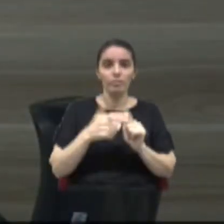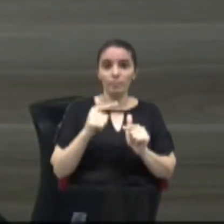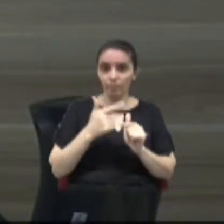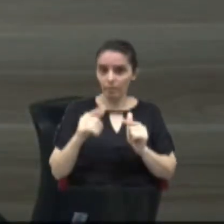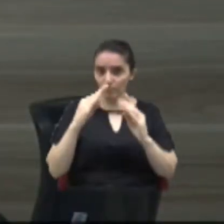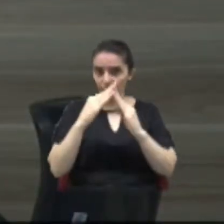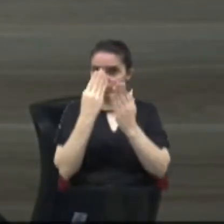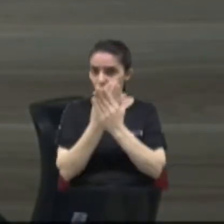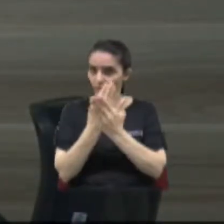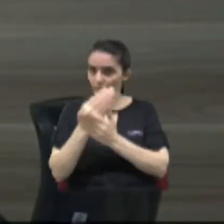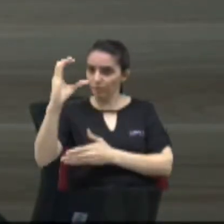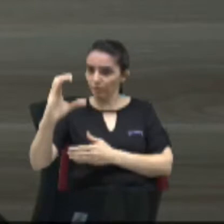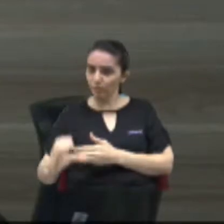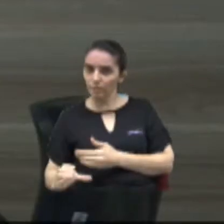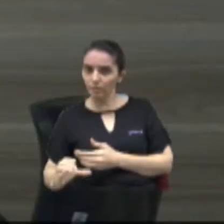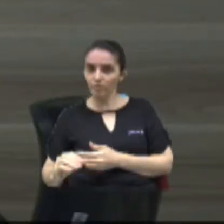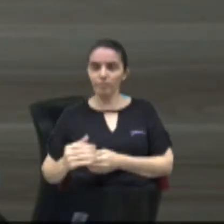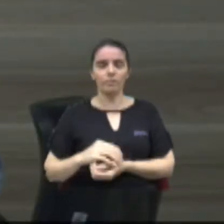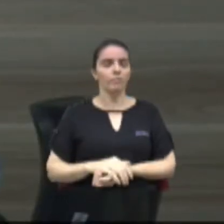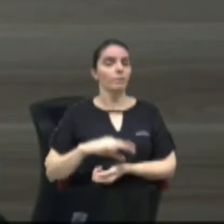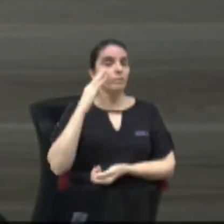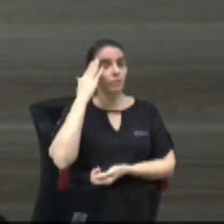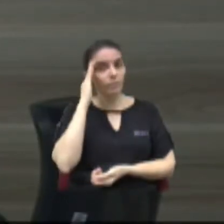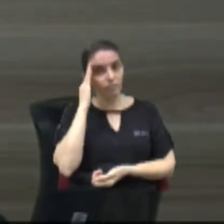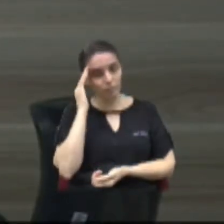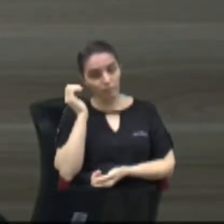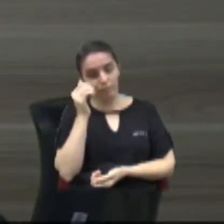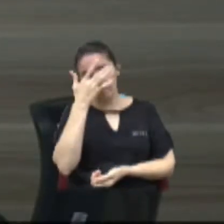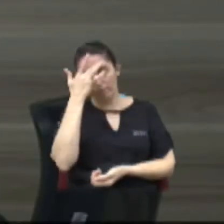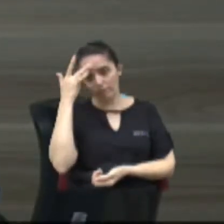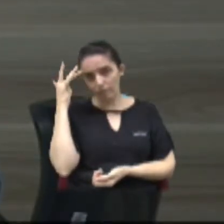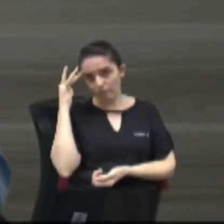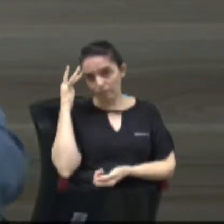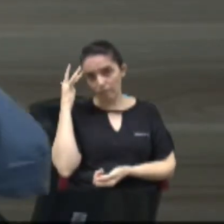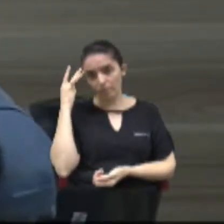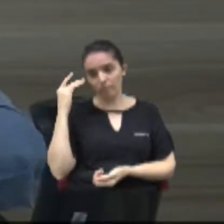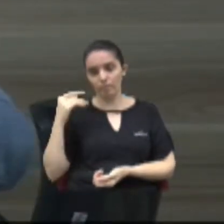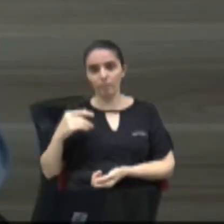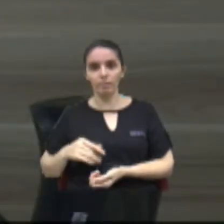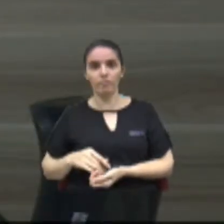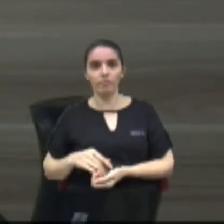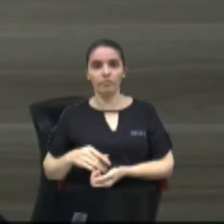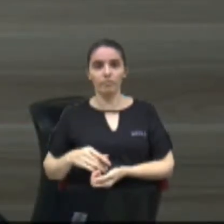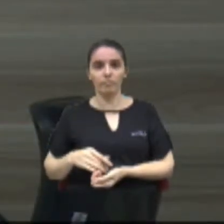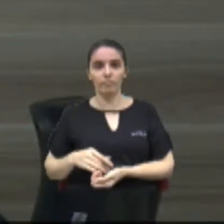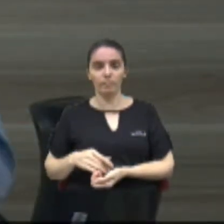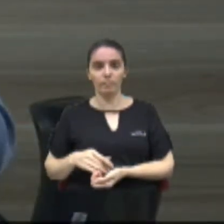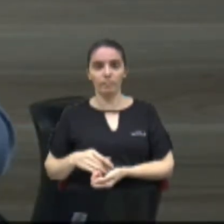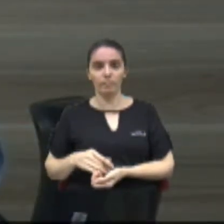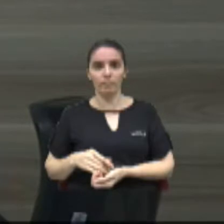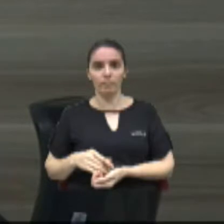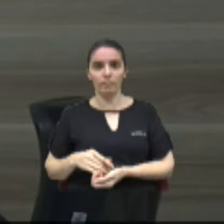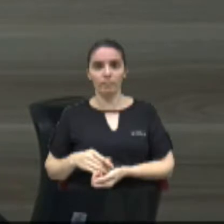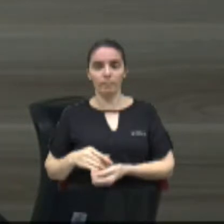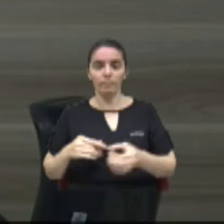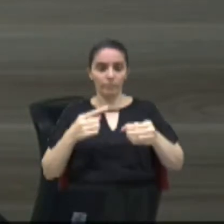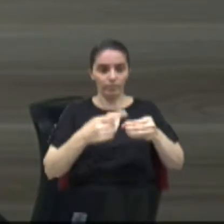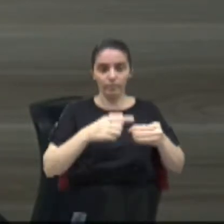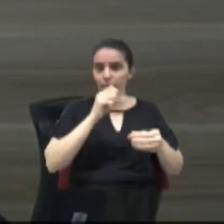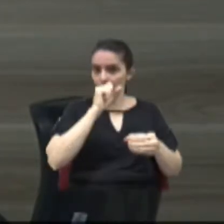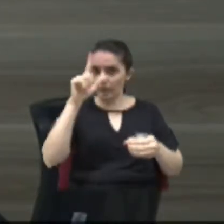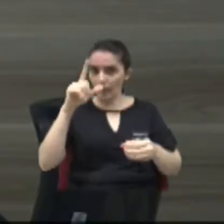estão morando aqui desempregadas, por conta que não é culpa do prefeito Mário Botion isso. E essas pessoas que estão